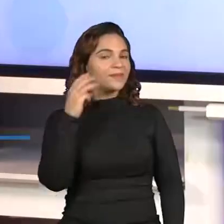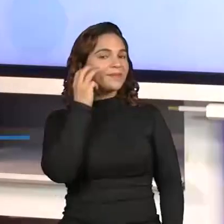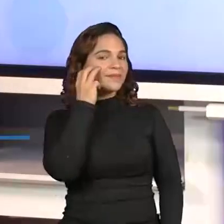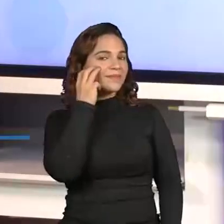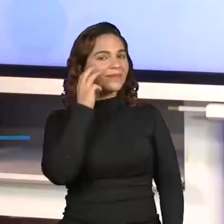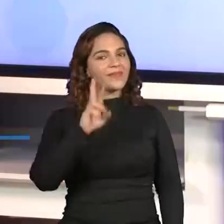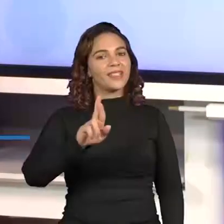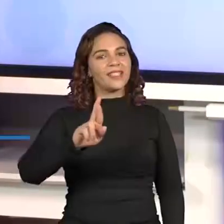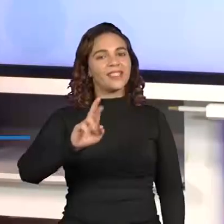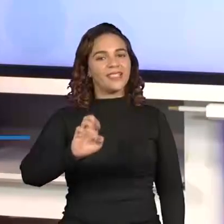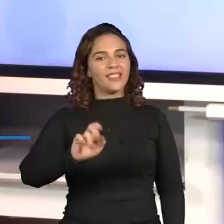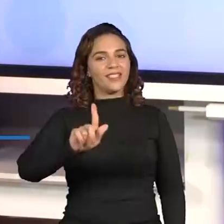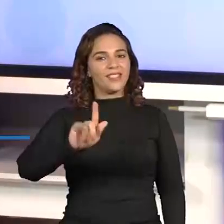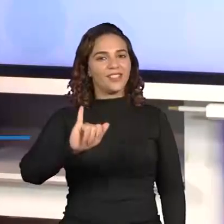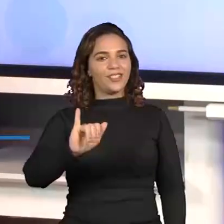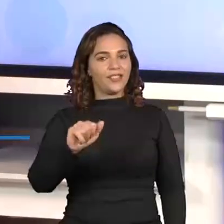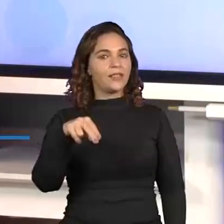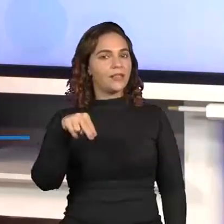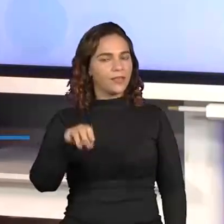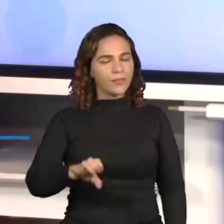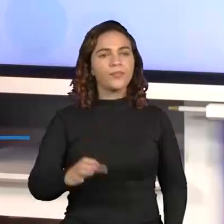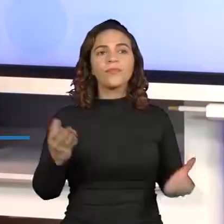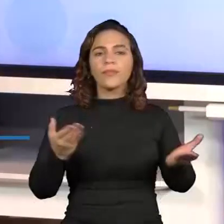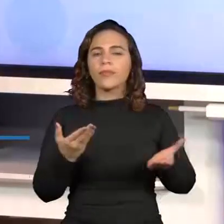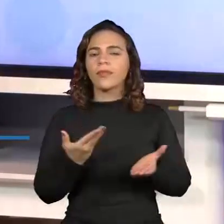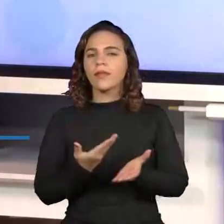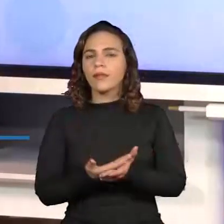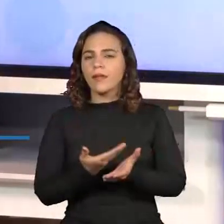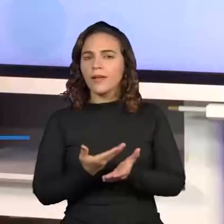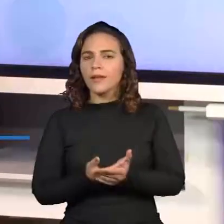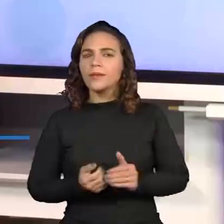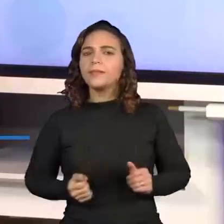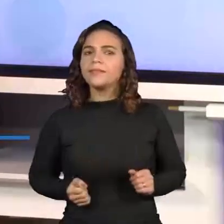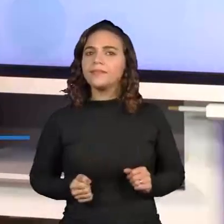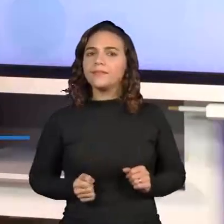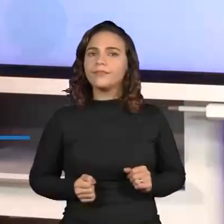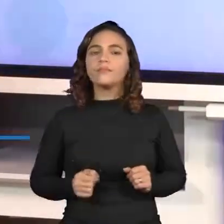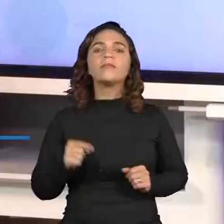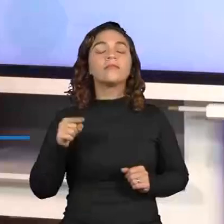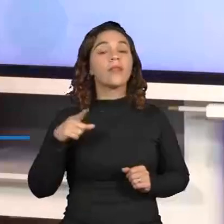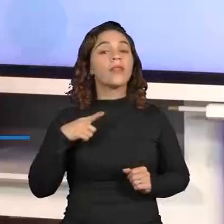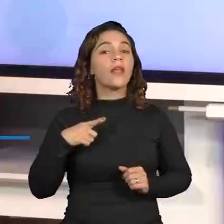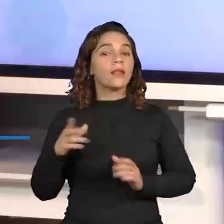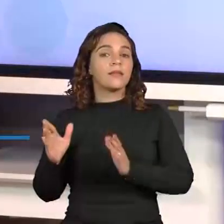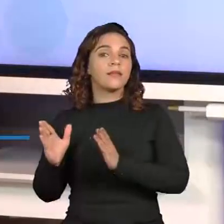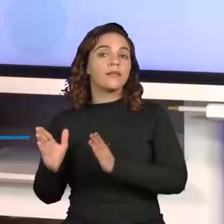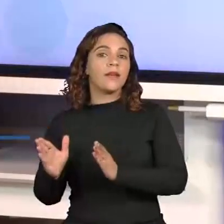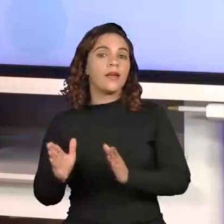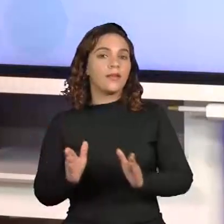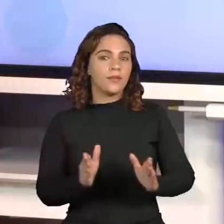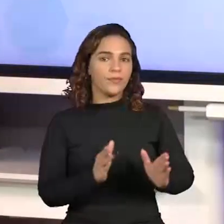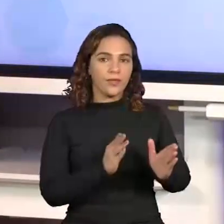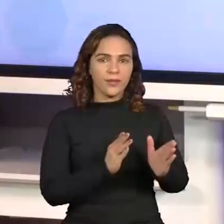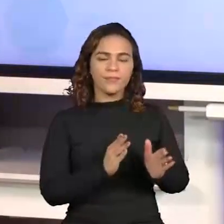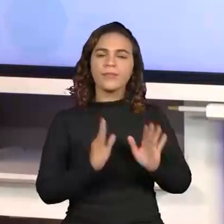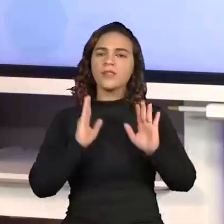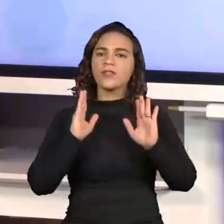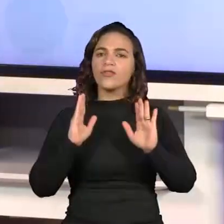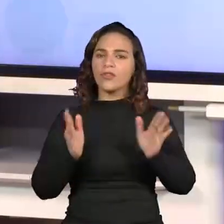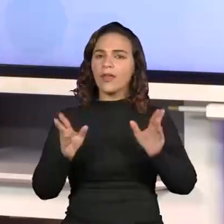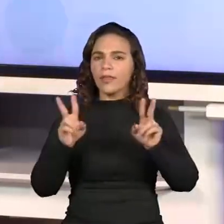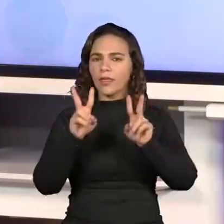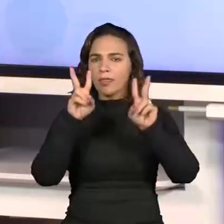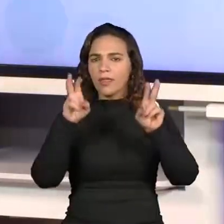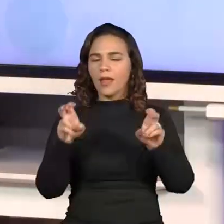Oliveira e esta é uma aula que pertence a uma sequência onde já trabalhamos em